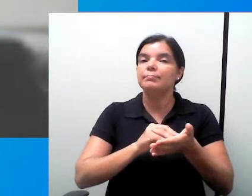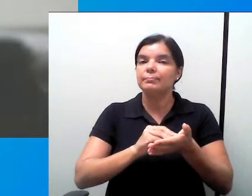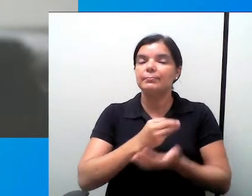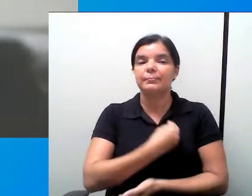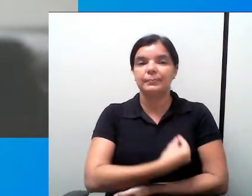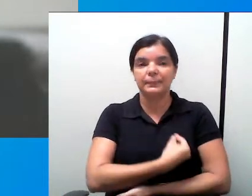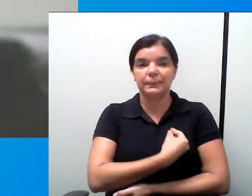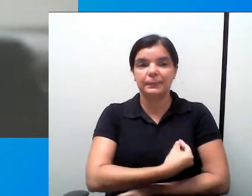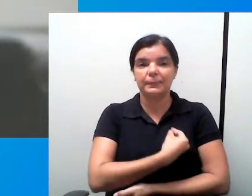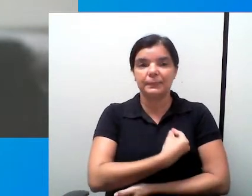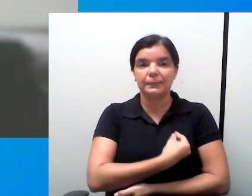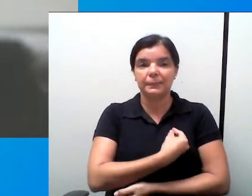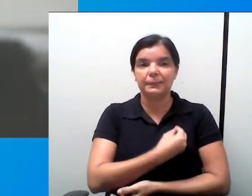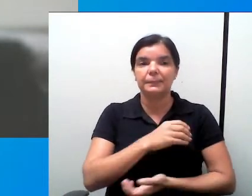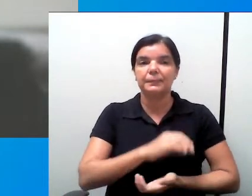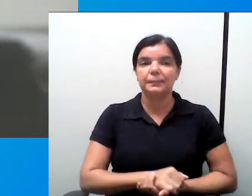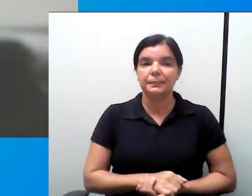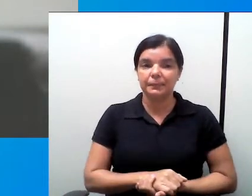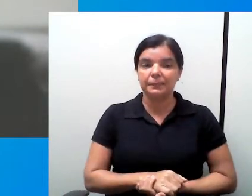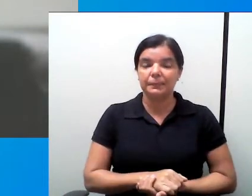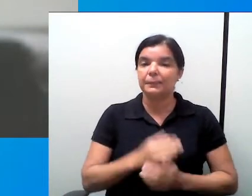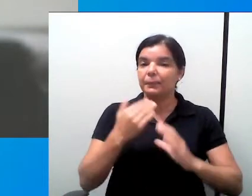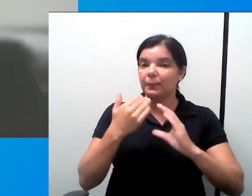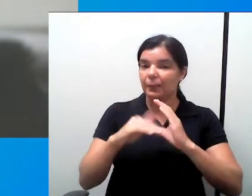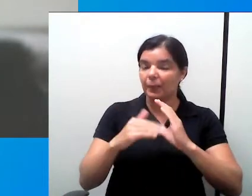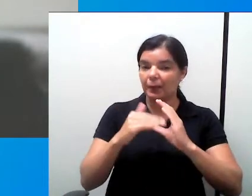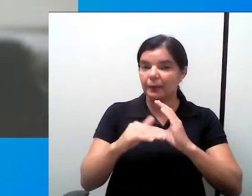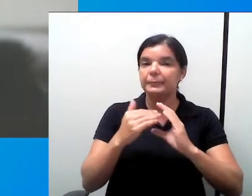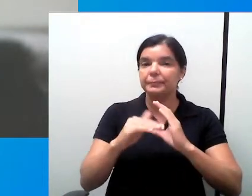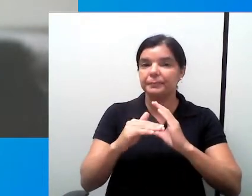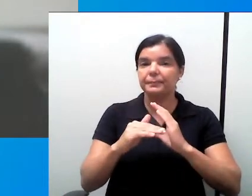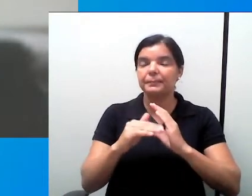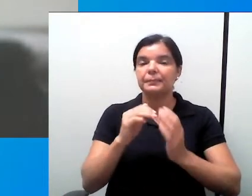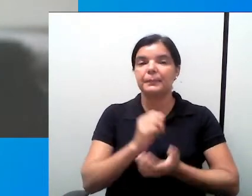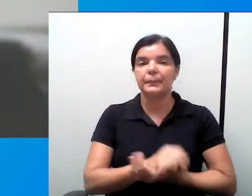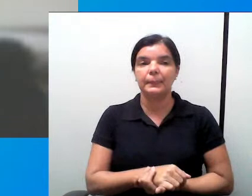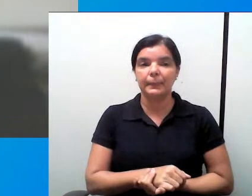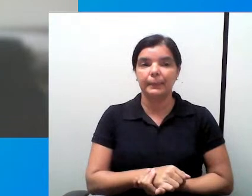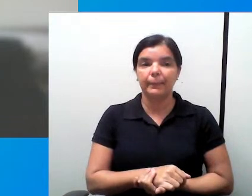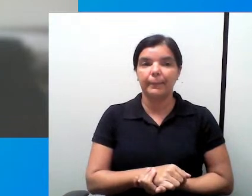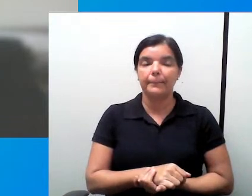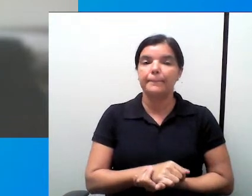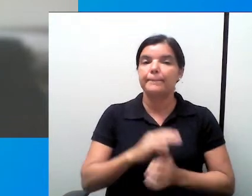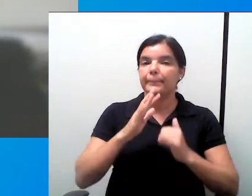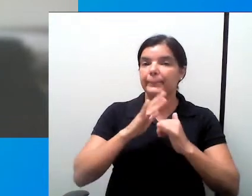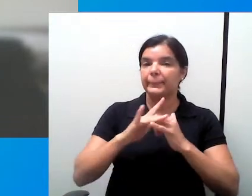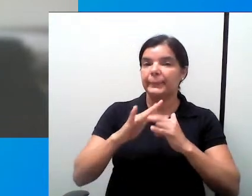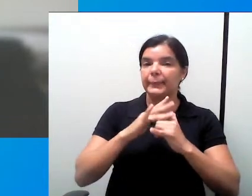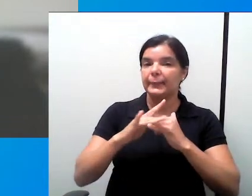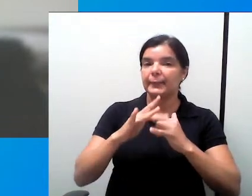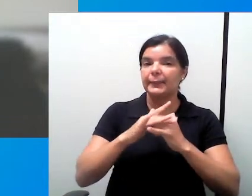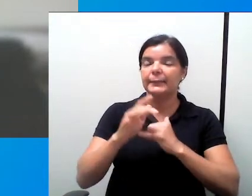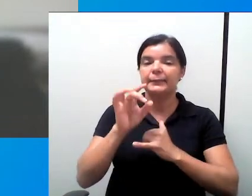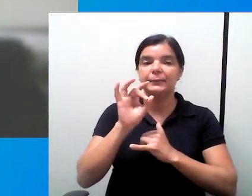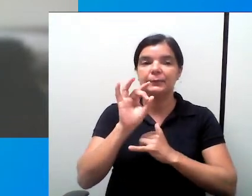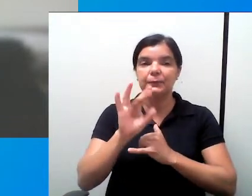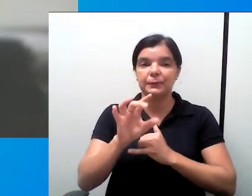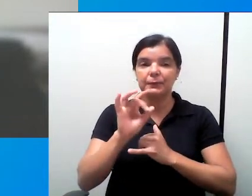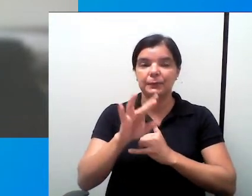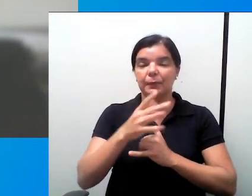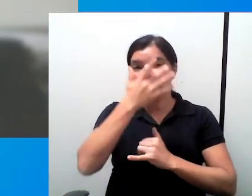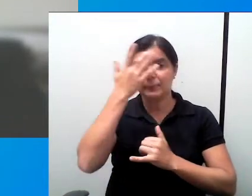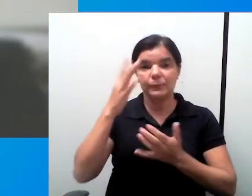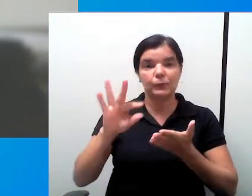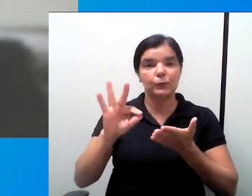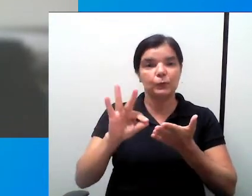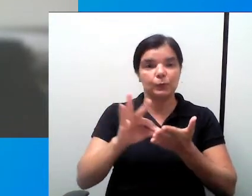no arquivo que está sendo enviado aí no chat, os dois no chat do YouTube, somente conseguirá ter disponibilidade aos